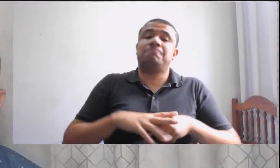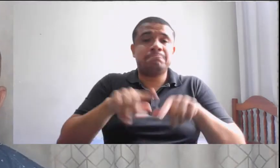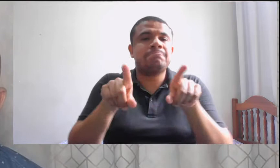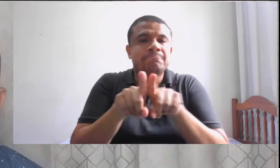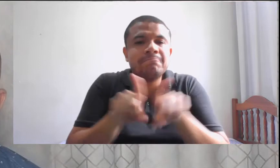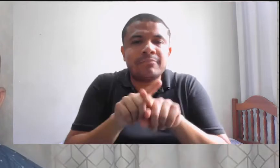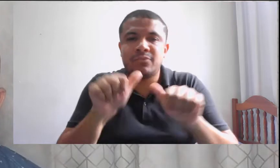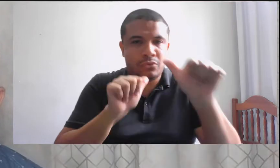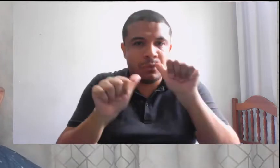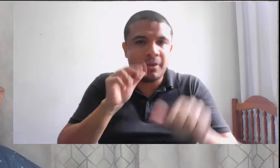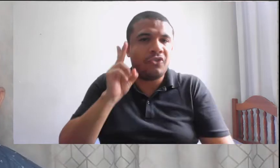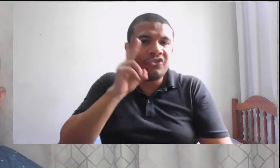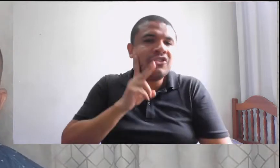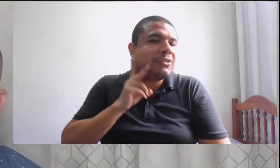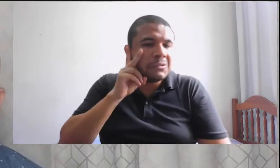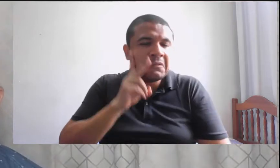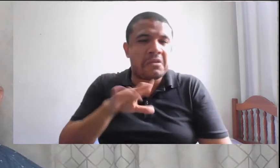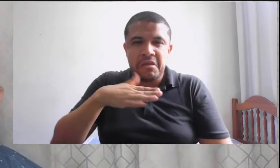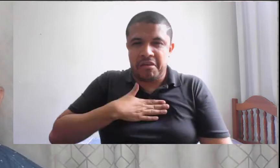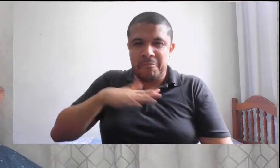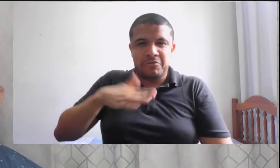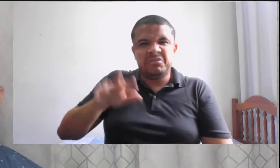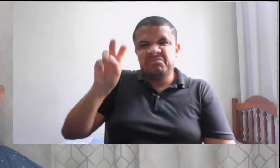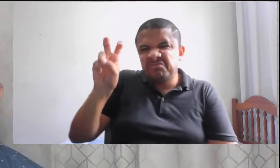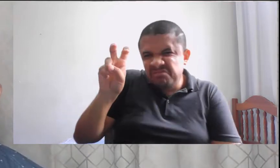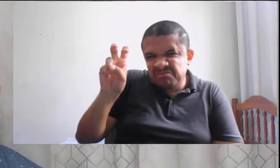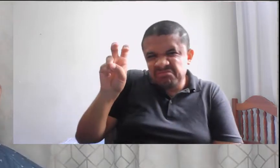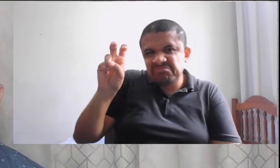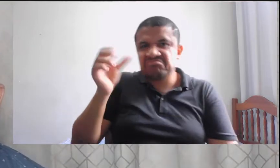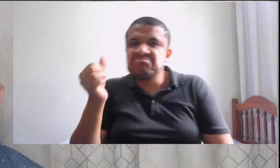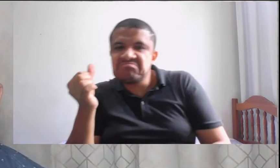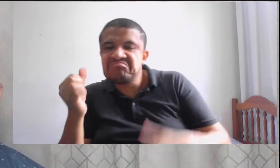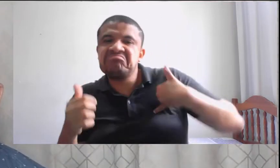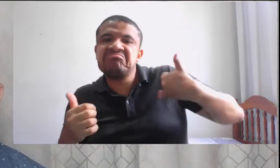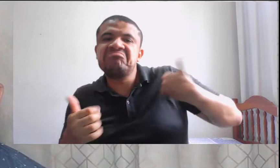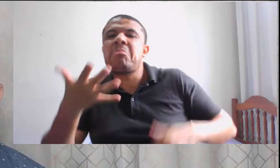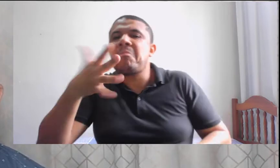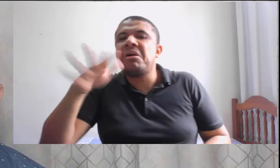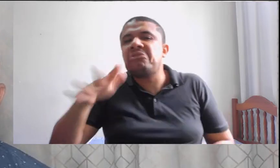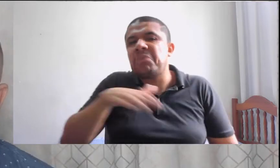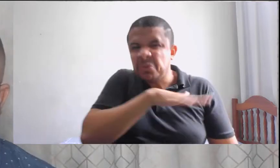fomos também tomar o vinho. Eu devia ter uns 5 ou 6 anos.